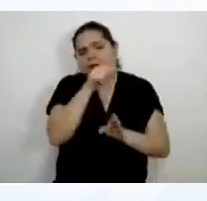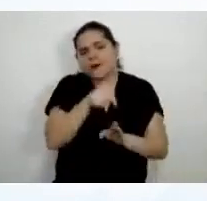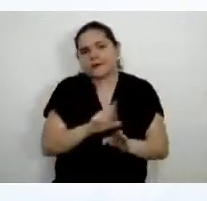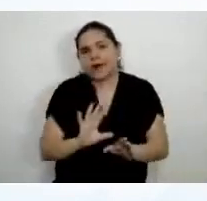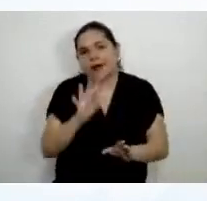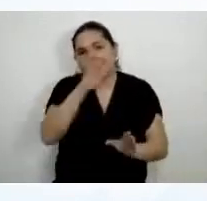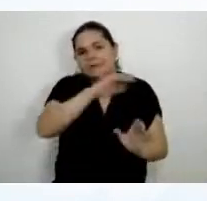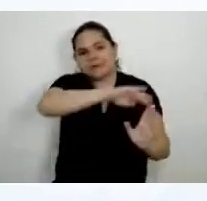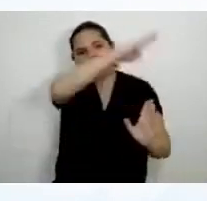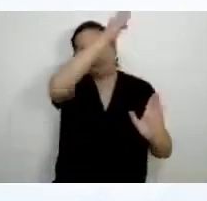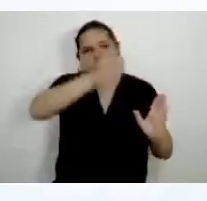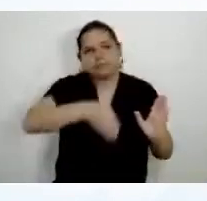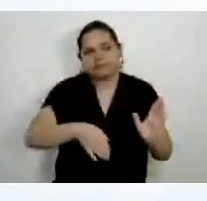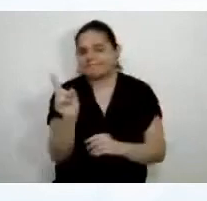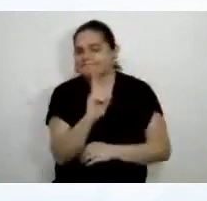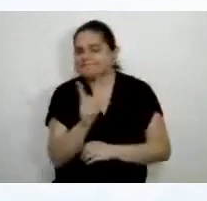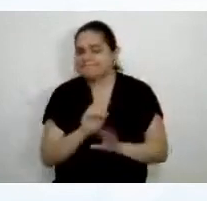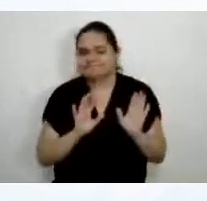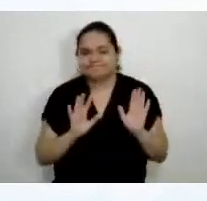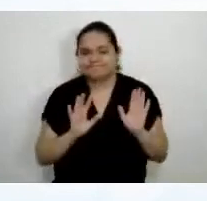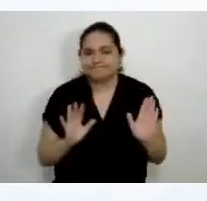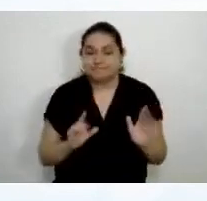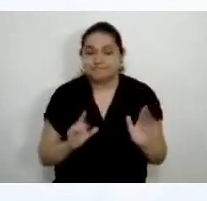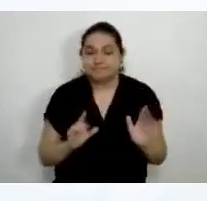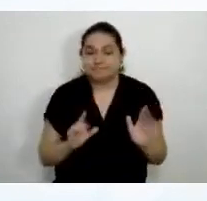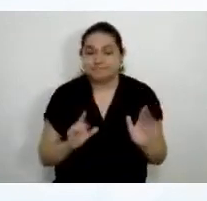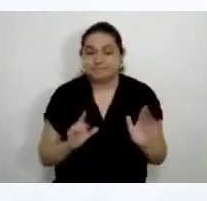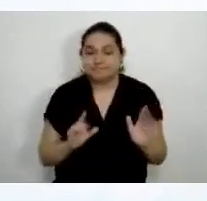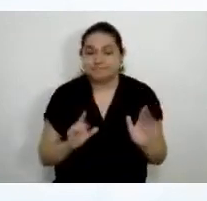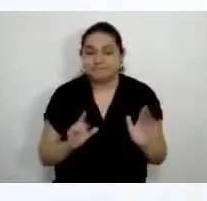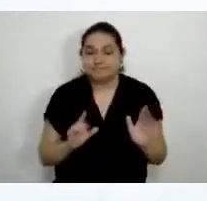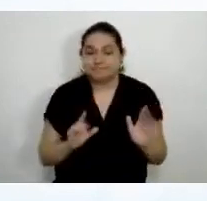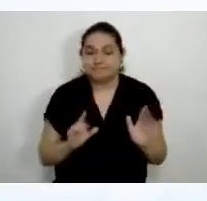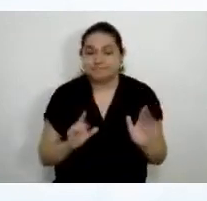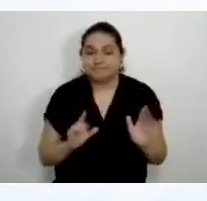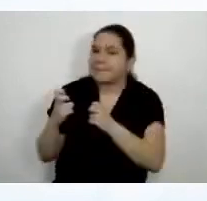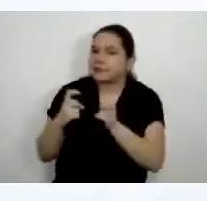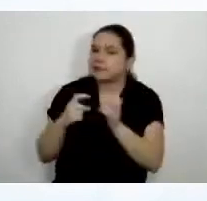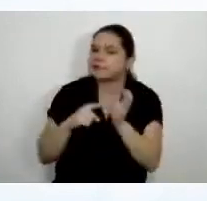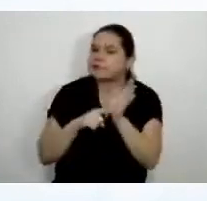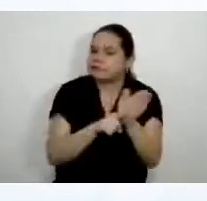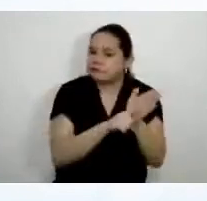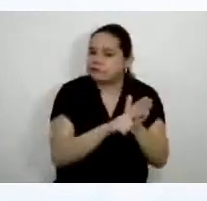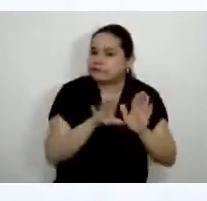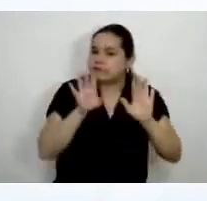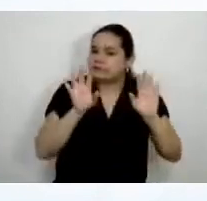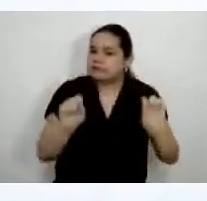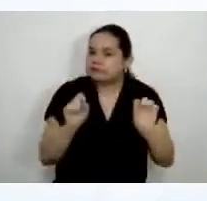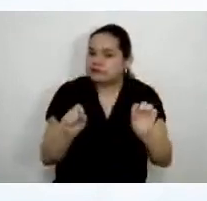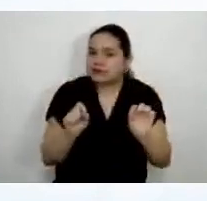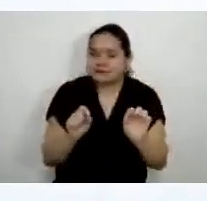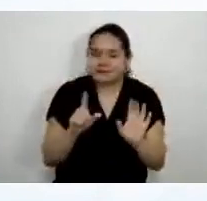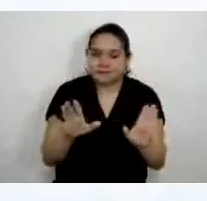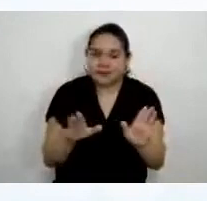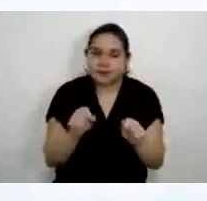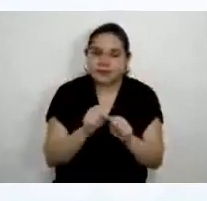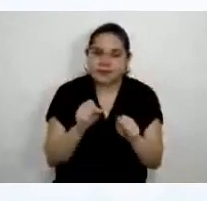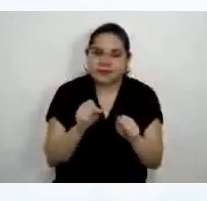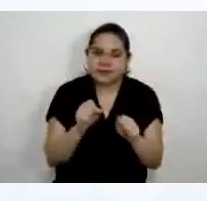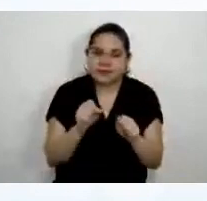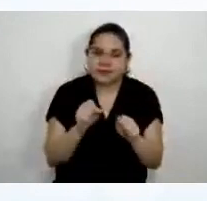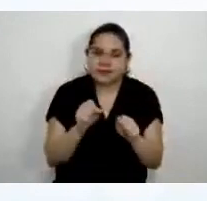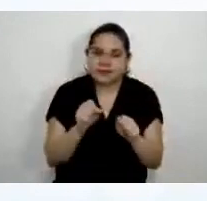gente tem percebido é que vamos dividir essa epidemia em duas partes. Tem uma parte que é